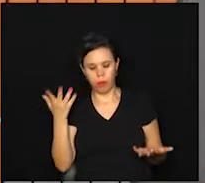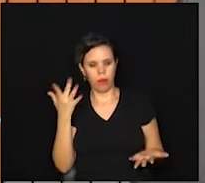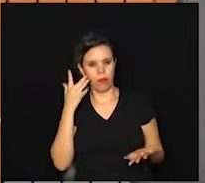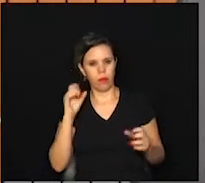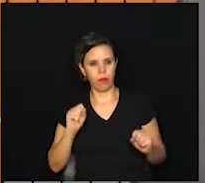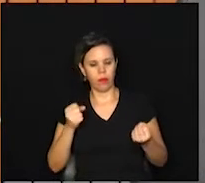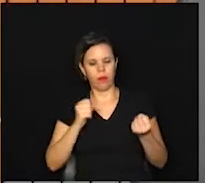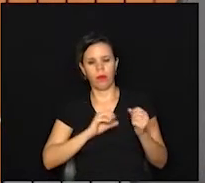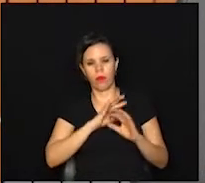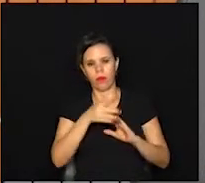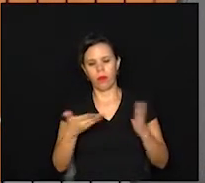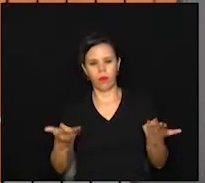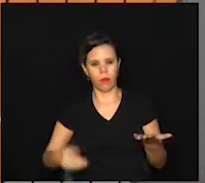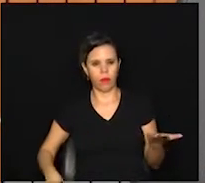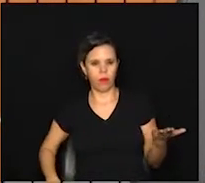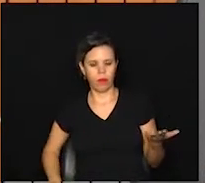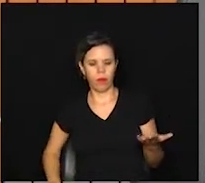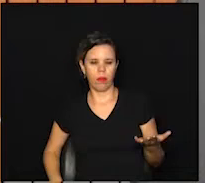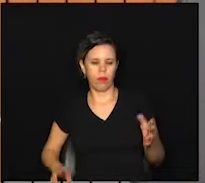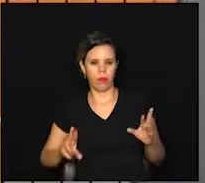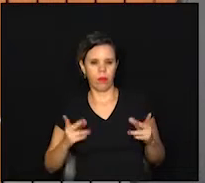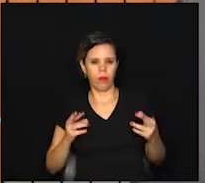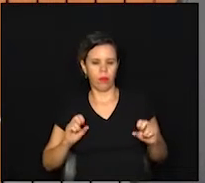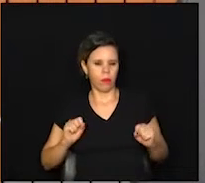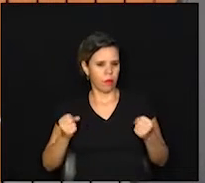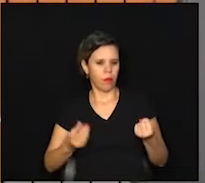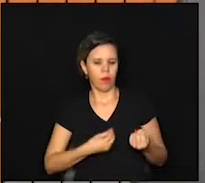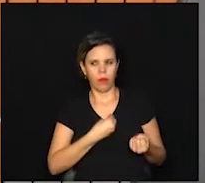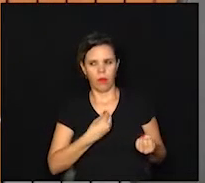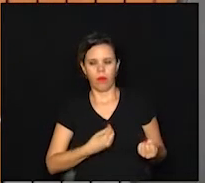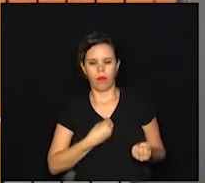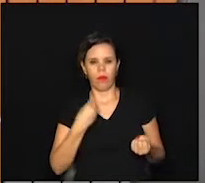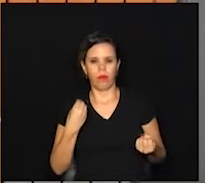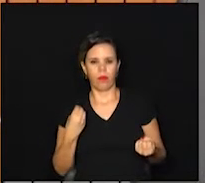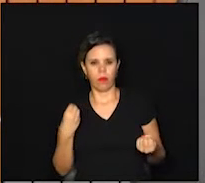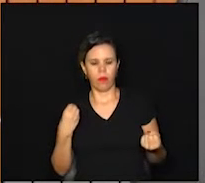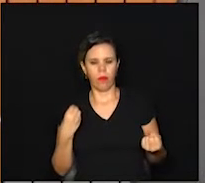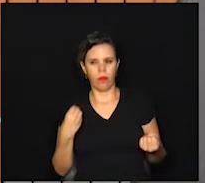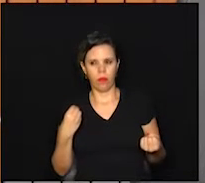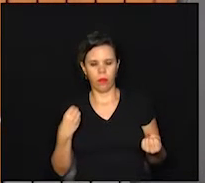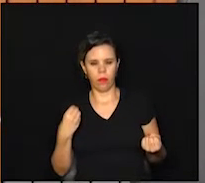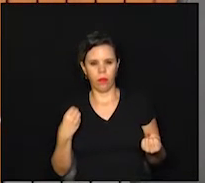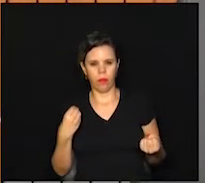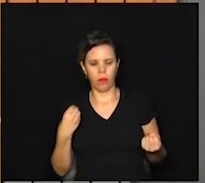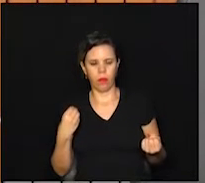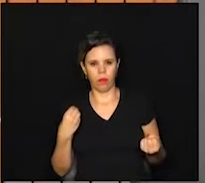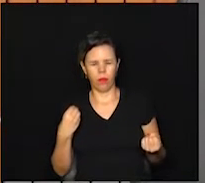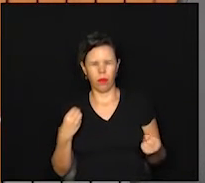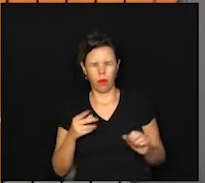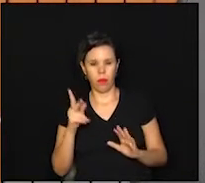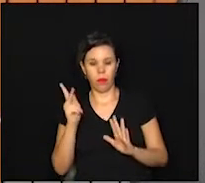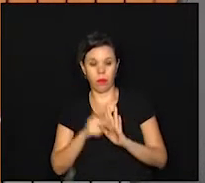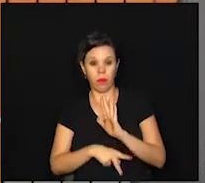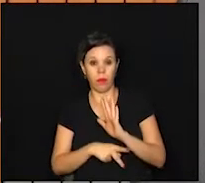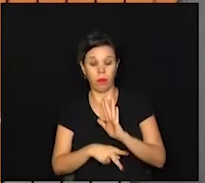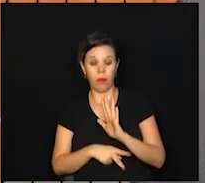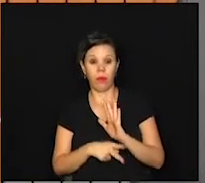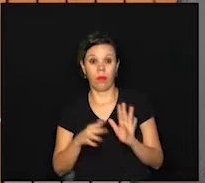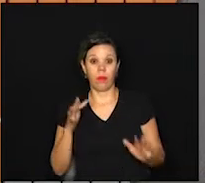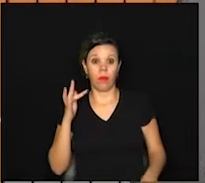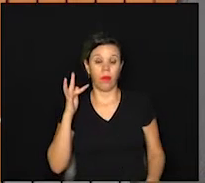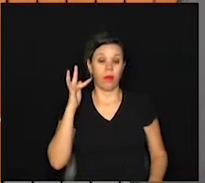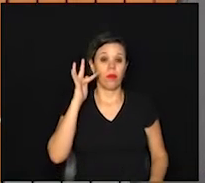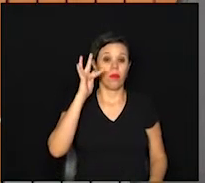meio ambiente hoje é defender a nossa vida, é defender um projeto, né, de futuro,